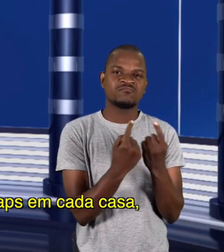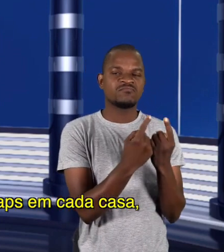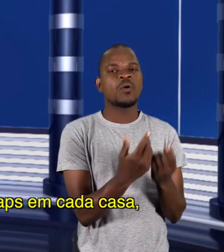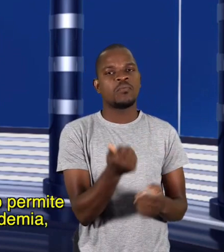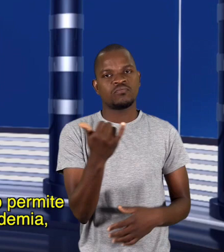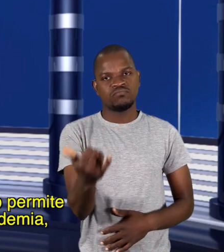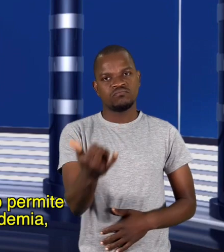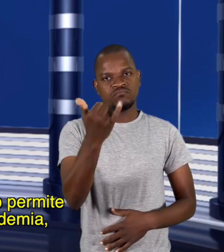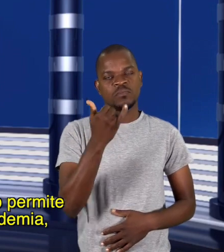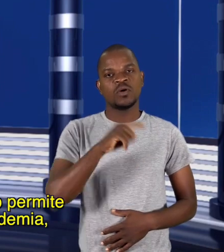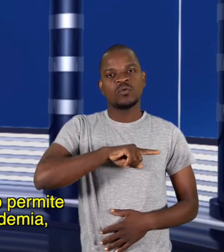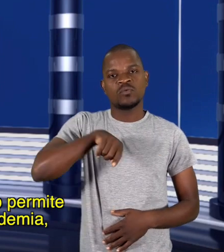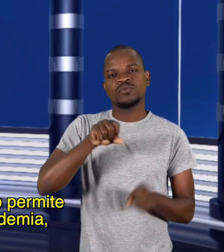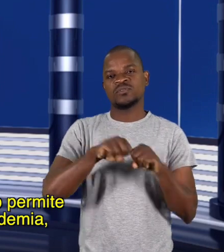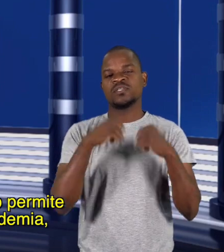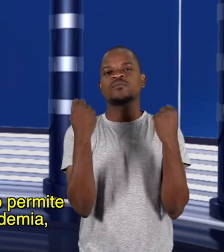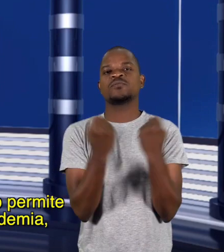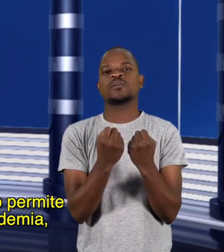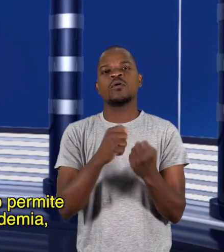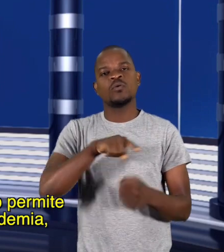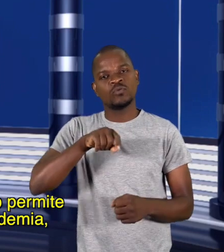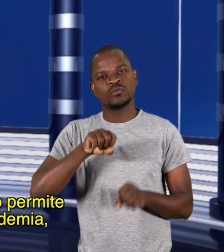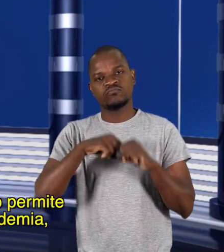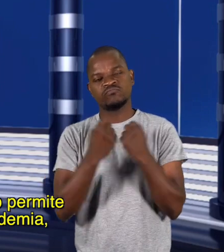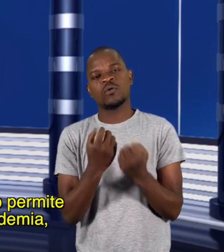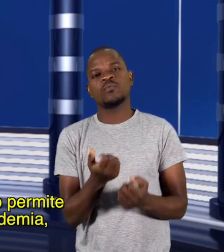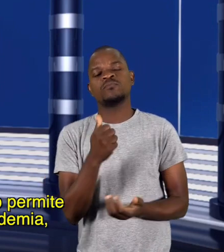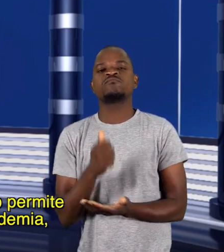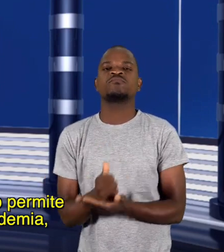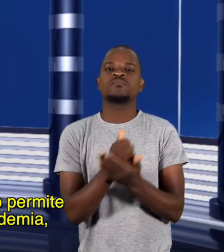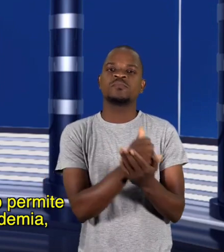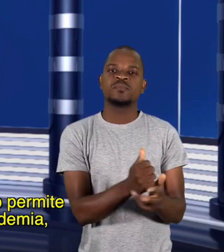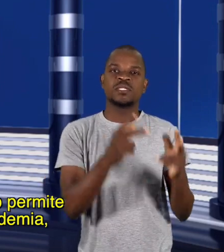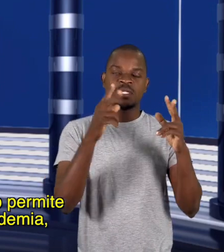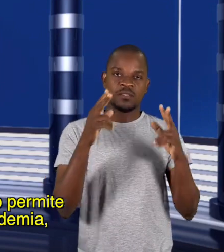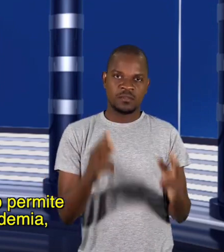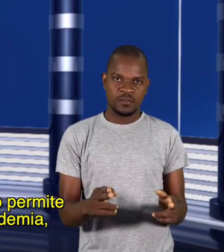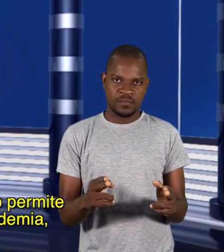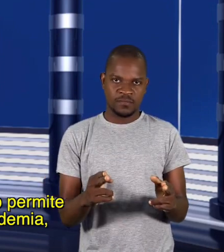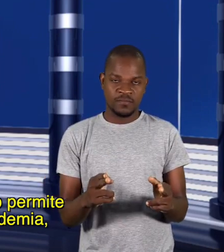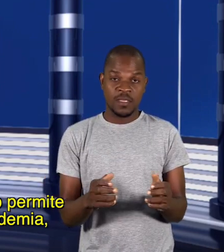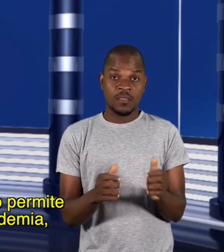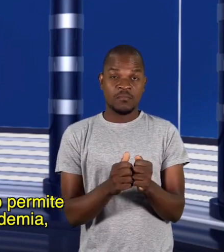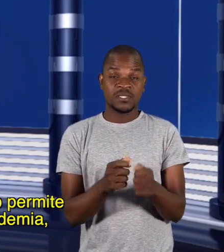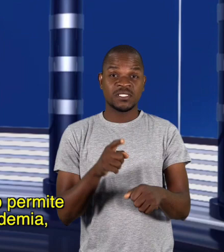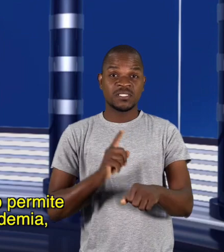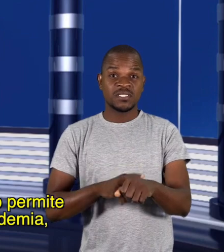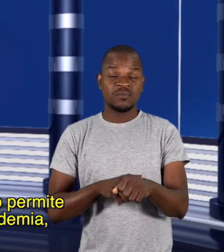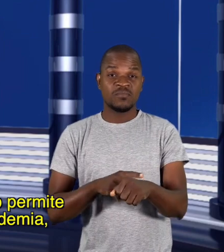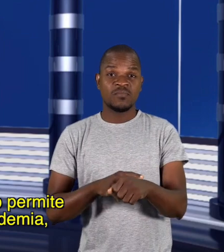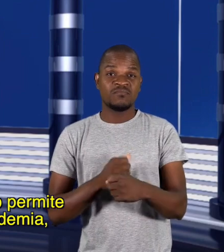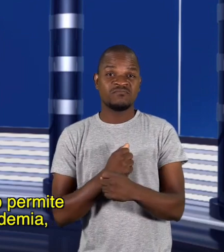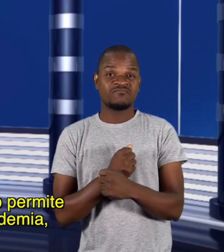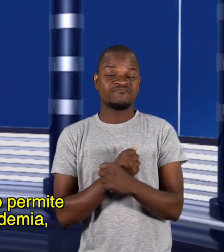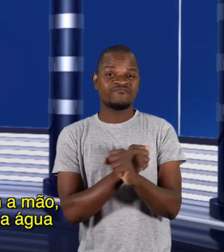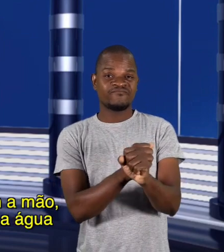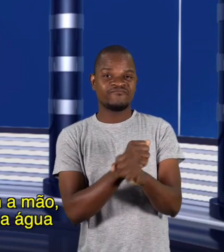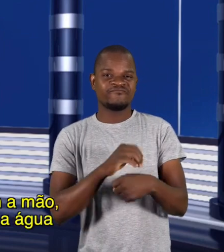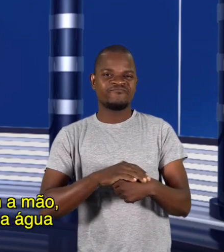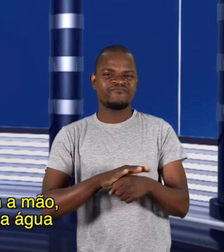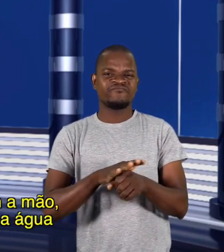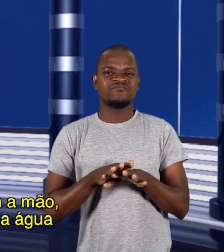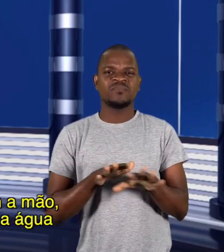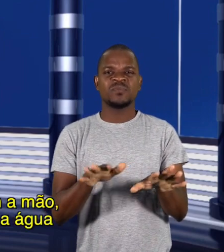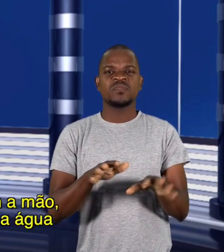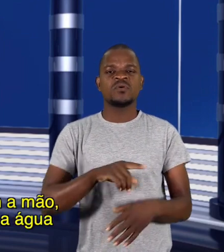infraestrutura que não permite o contato e nem propaga sequer a pandemia, se assim quisermos dizer, porque não